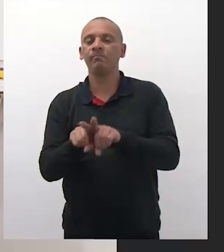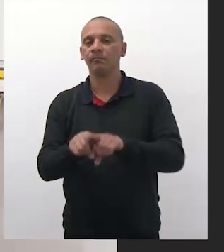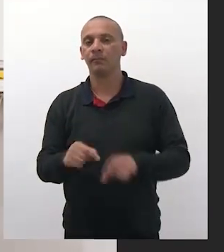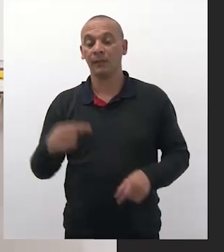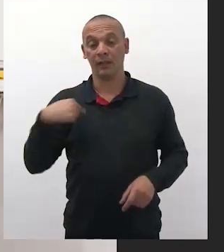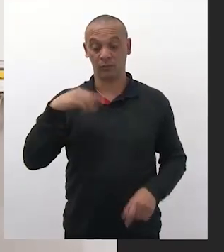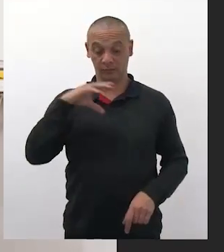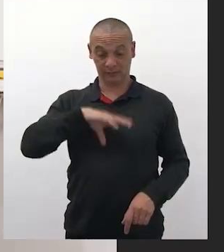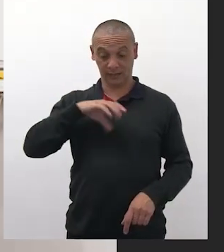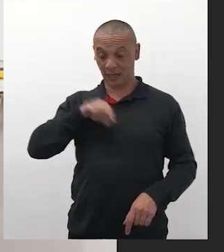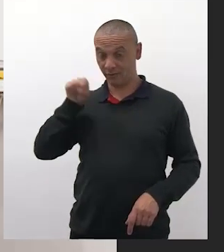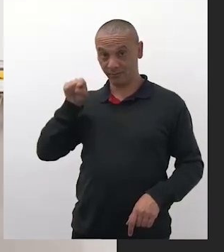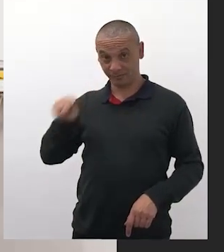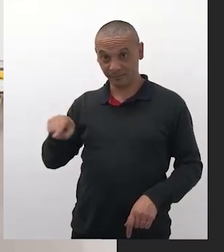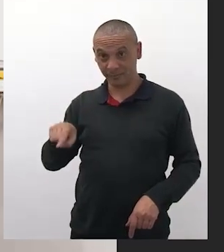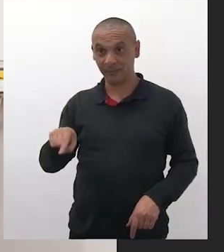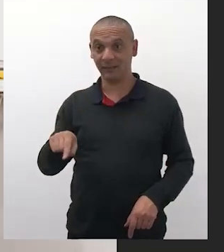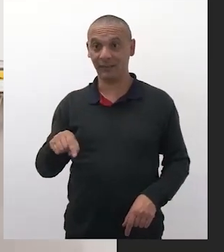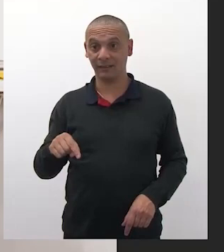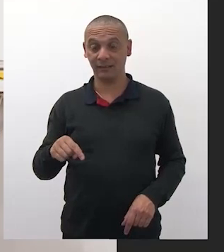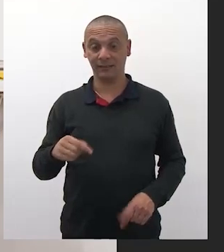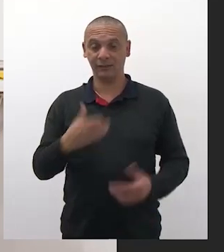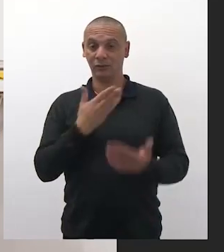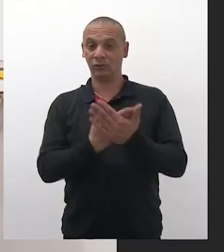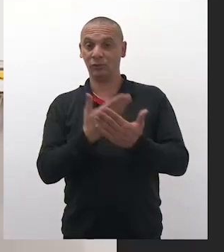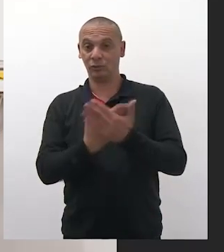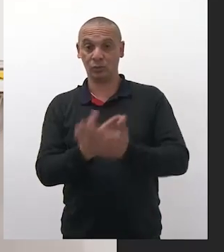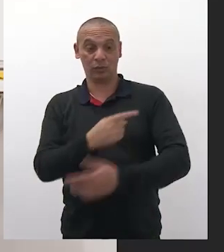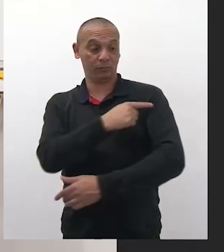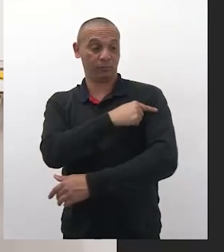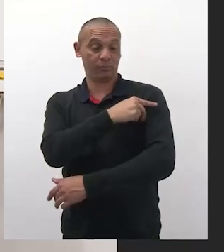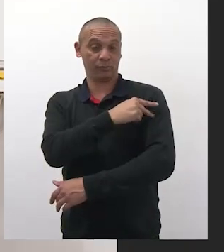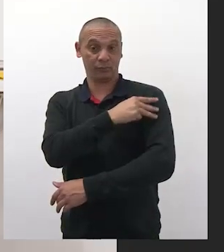a cidade fazer o 3º ano, Diógenes,